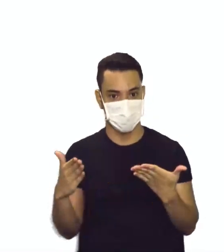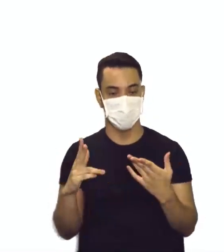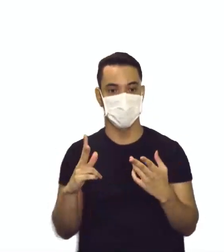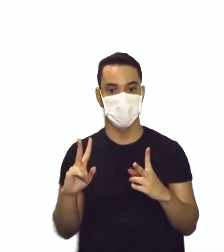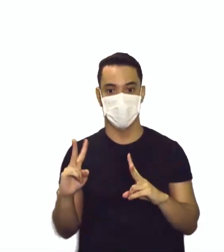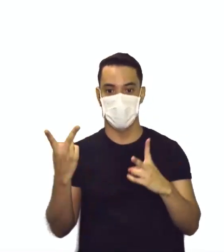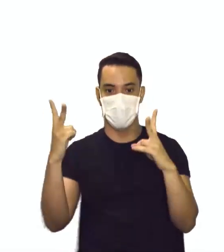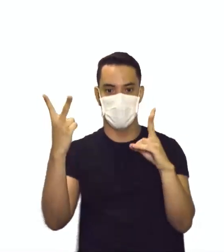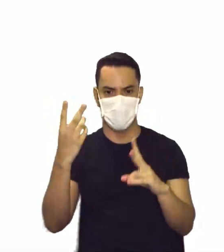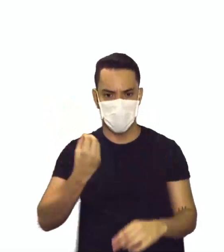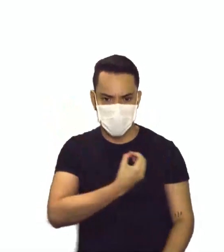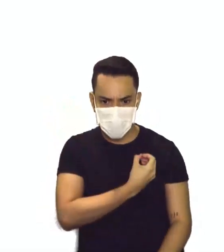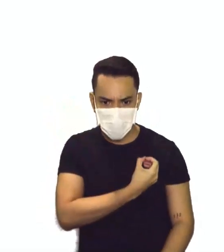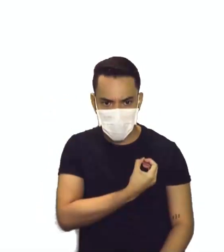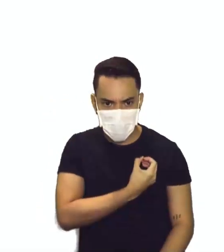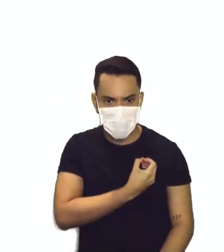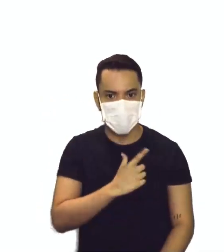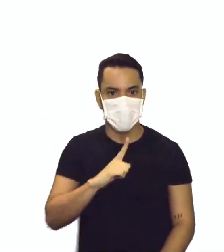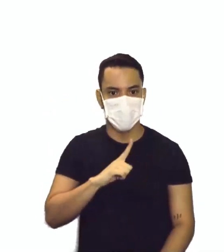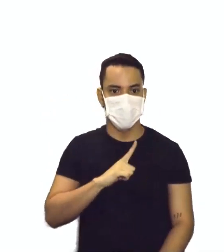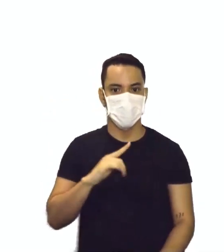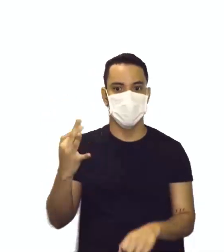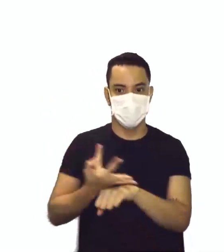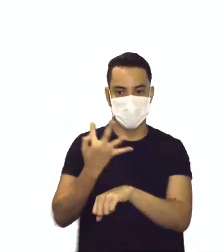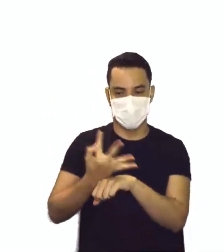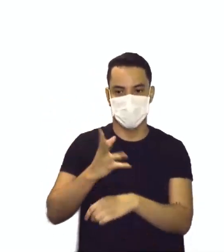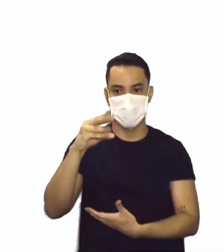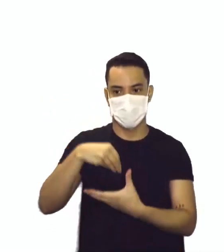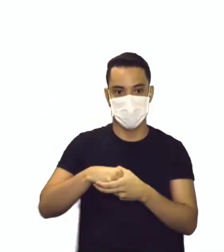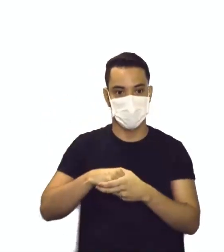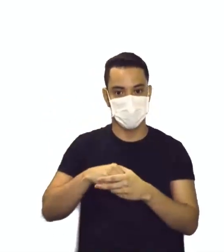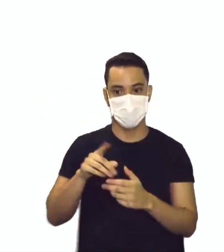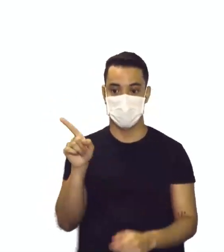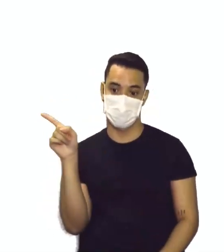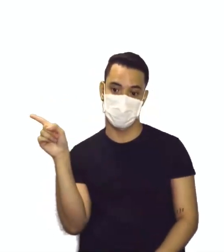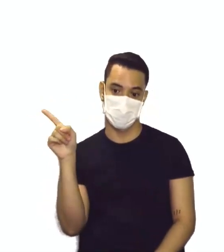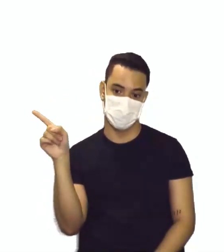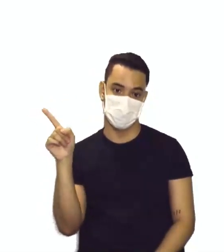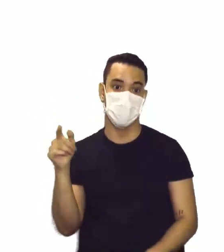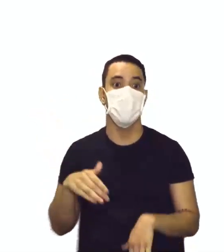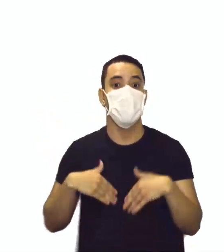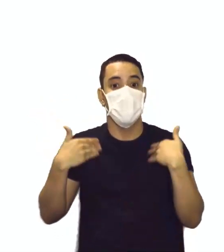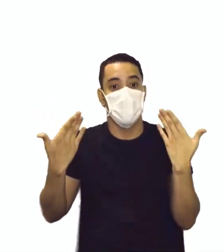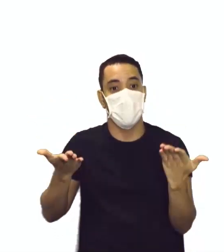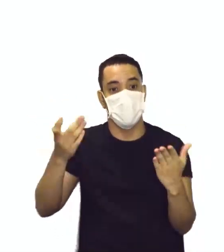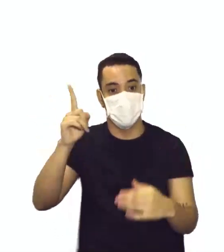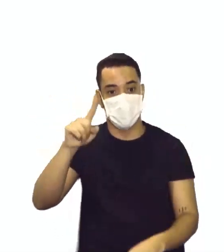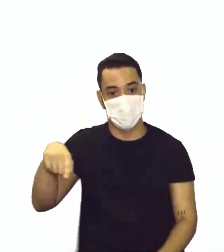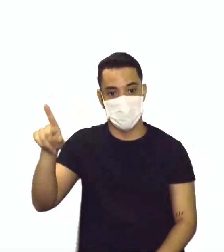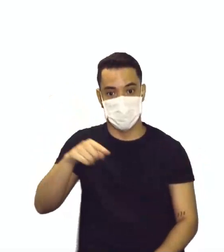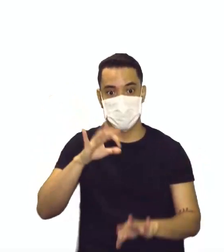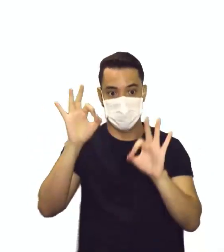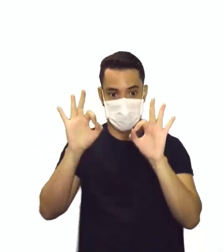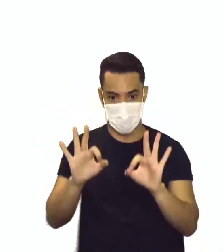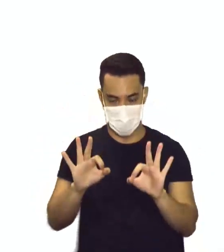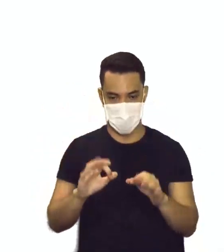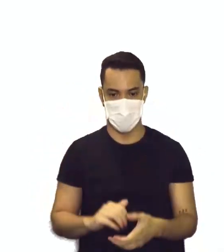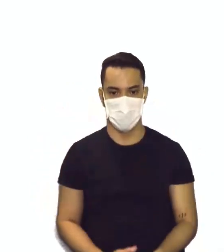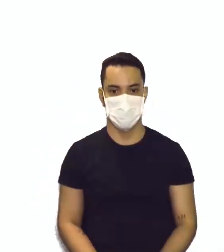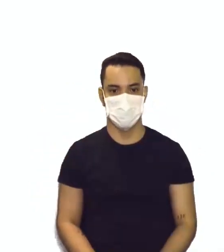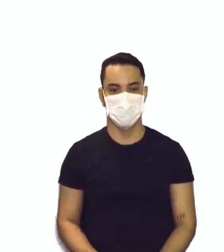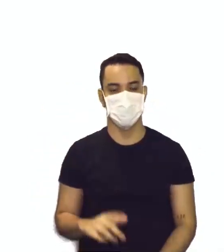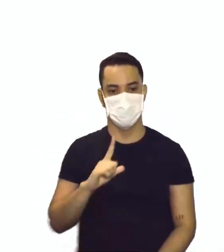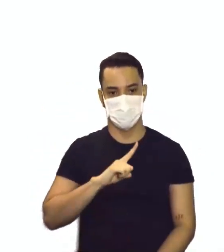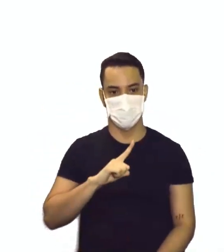de resistividade elétrica fornecidos abaixo, marque a alternativa correta. Então, pessoal, aqui ele